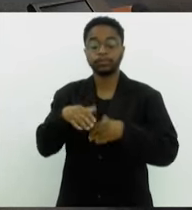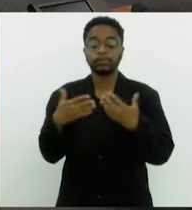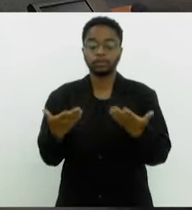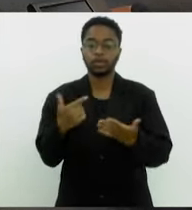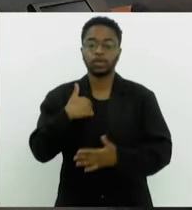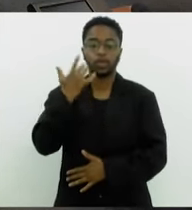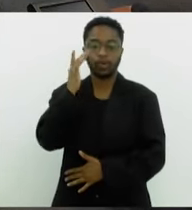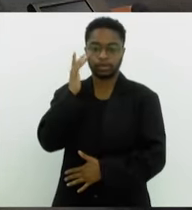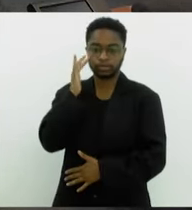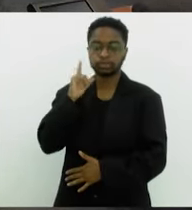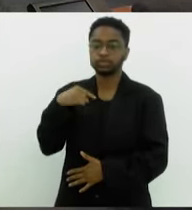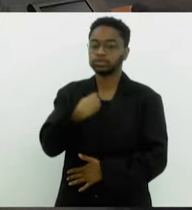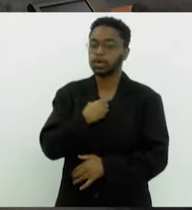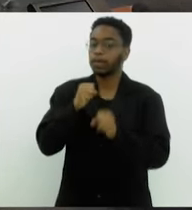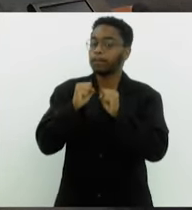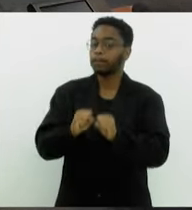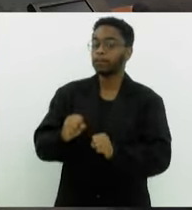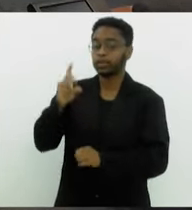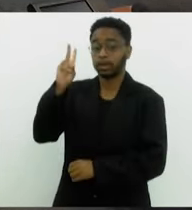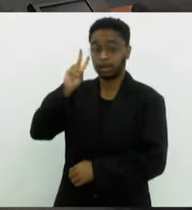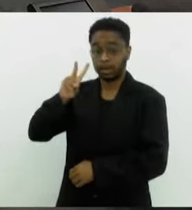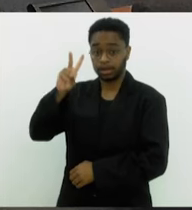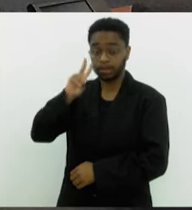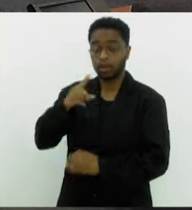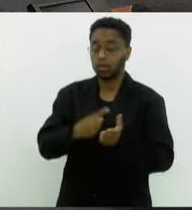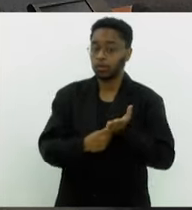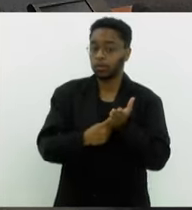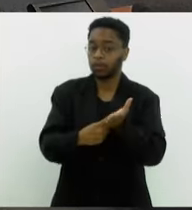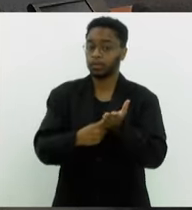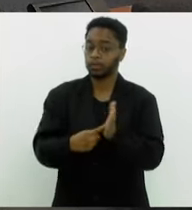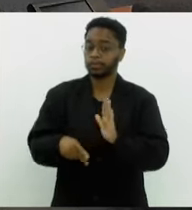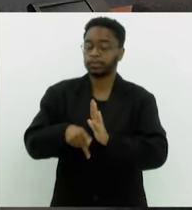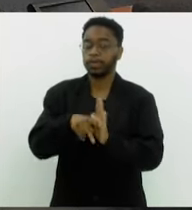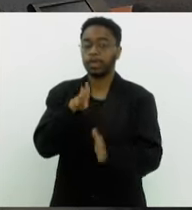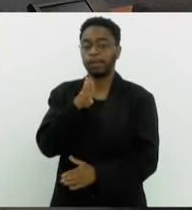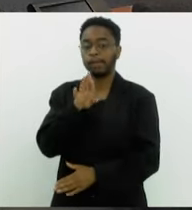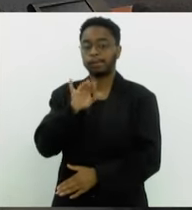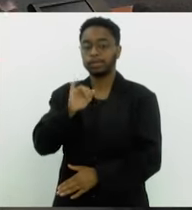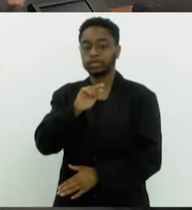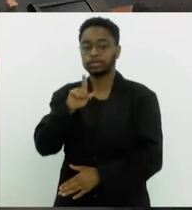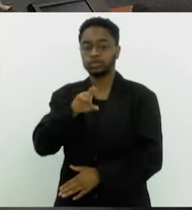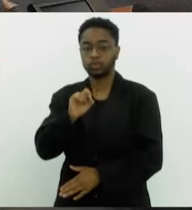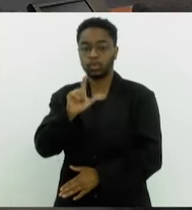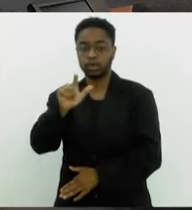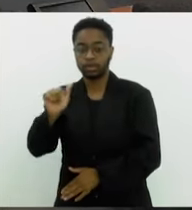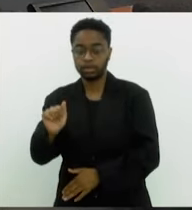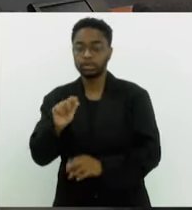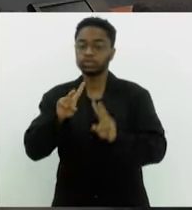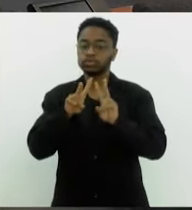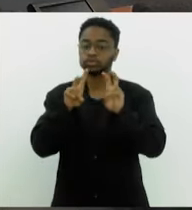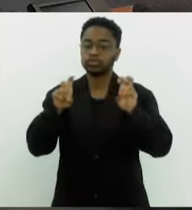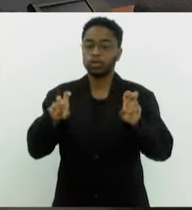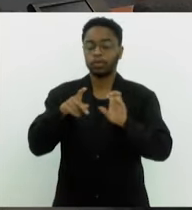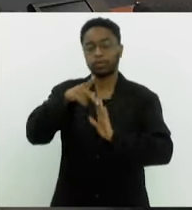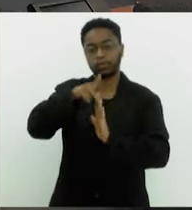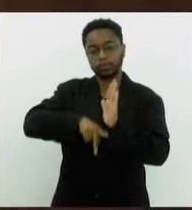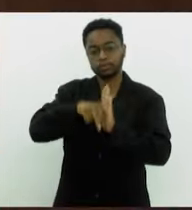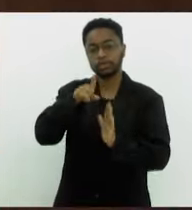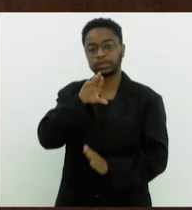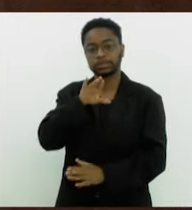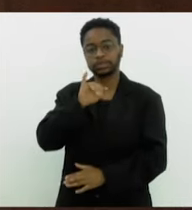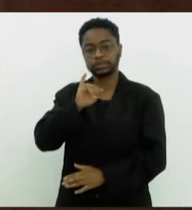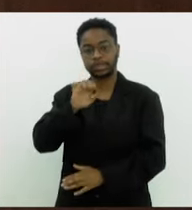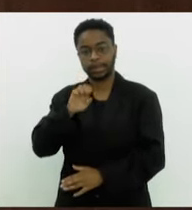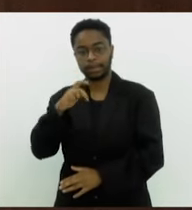pode lembrar aqui o compromisso de Leonel Brizola com o projeto dos CIEPs. A gente pode